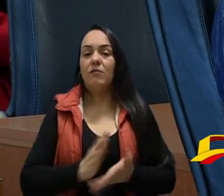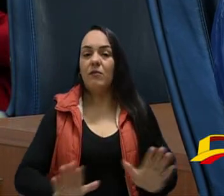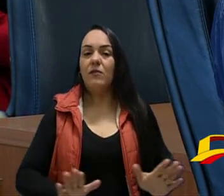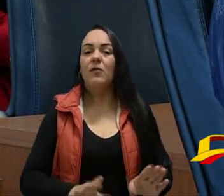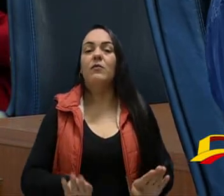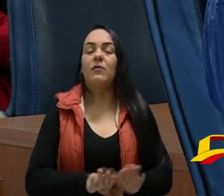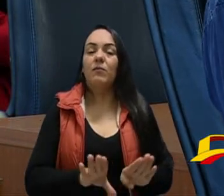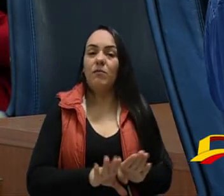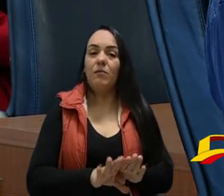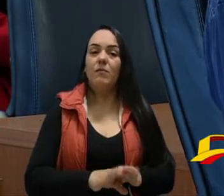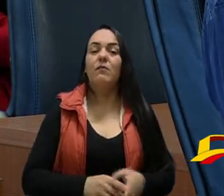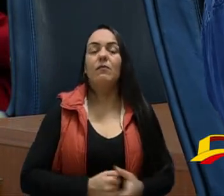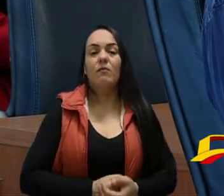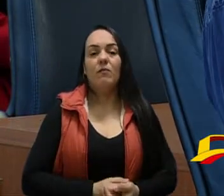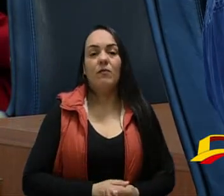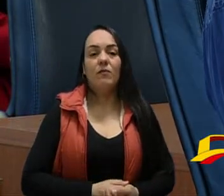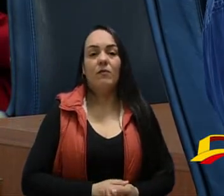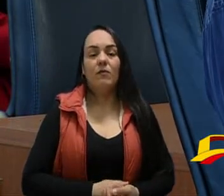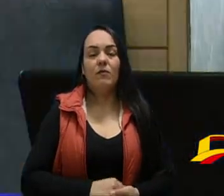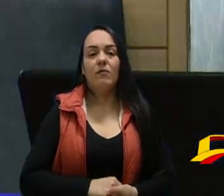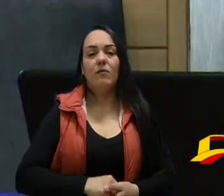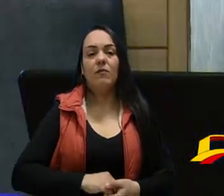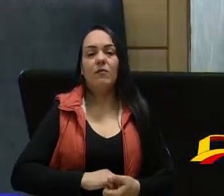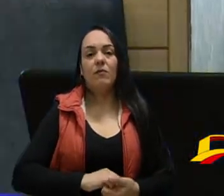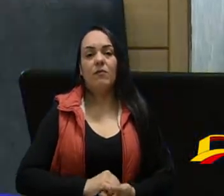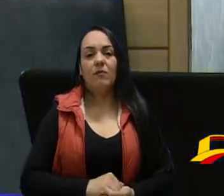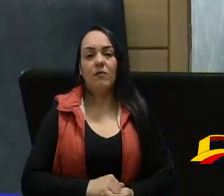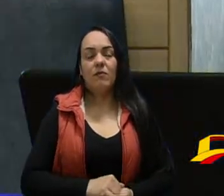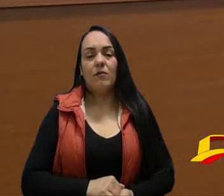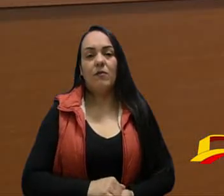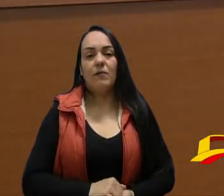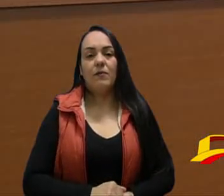são essas colocações e